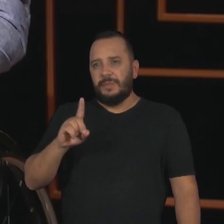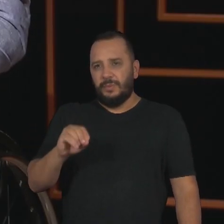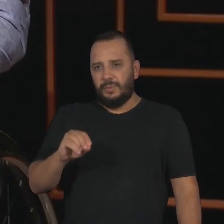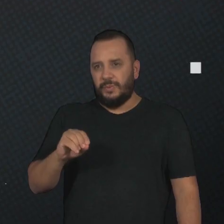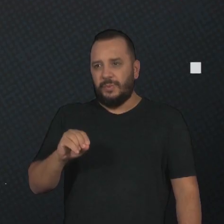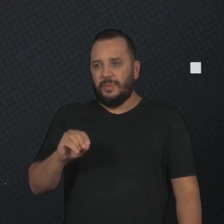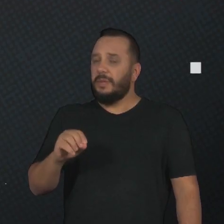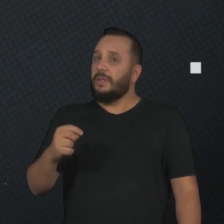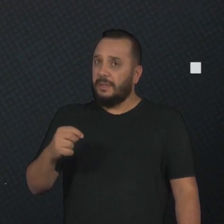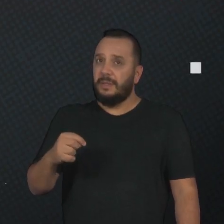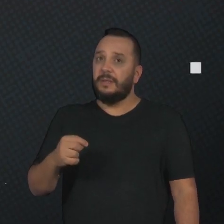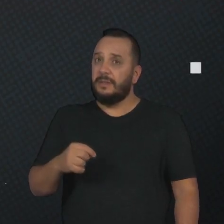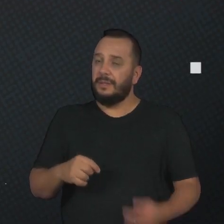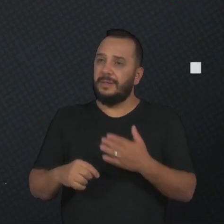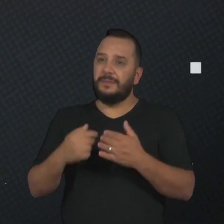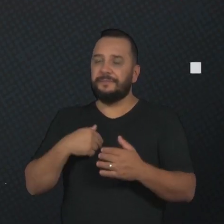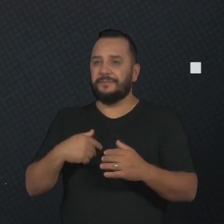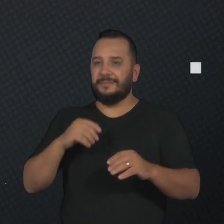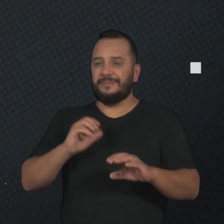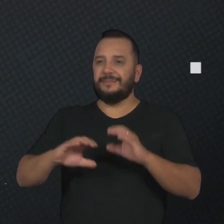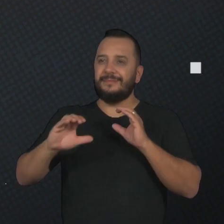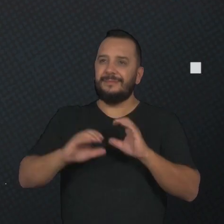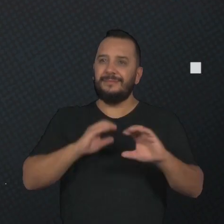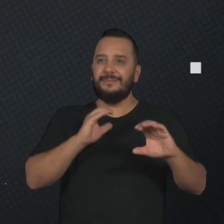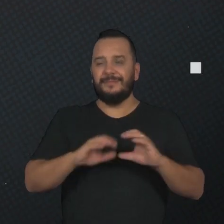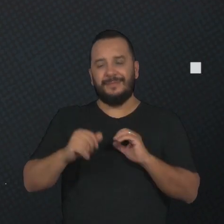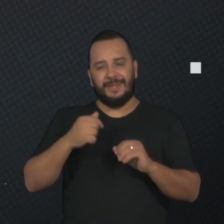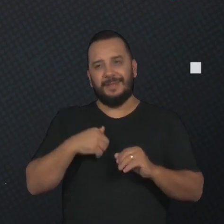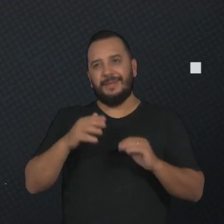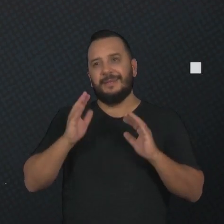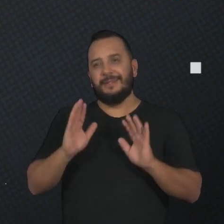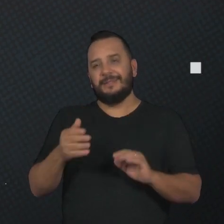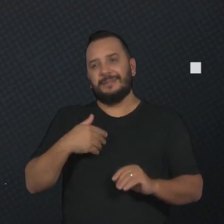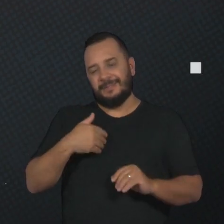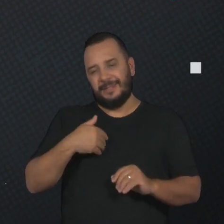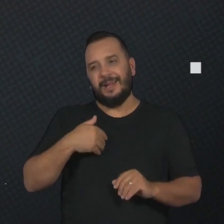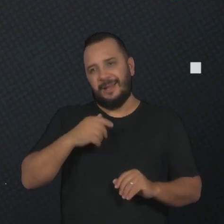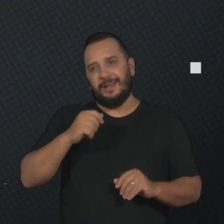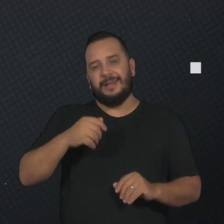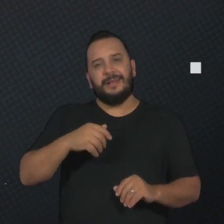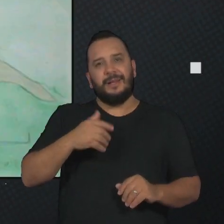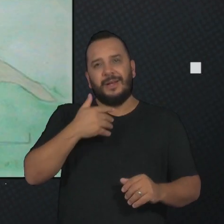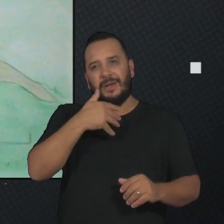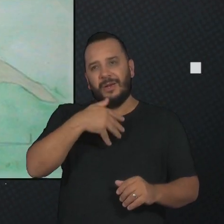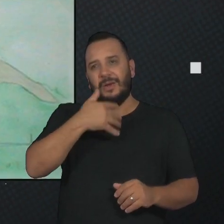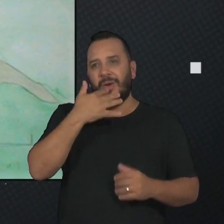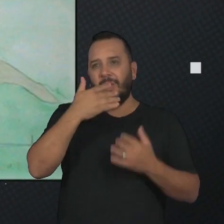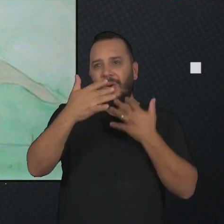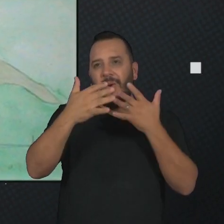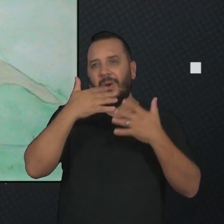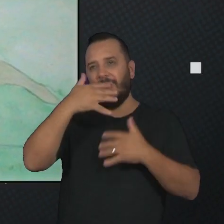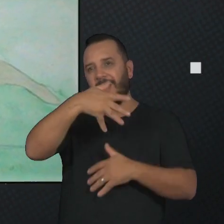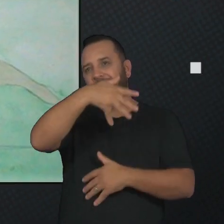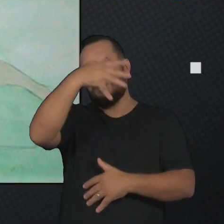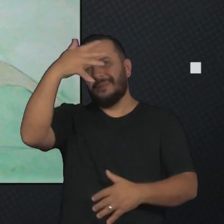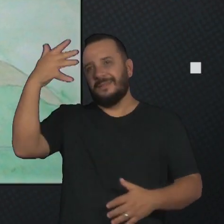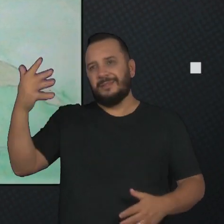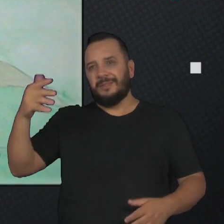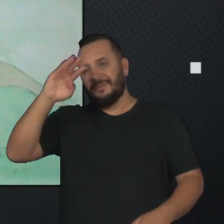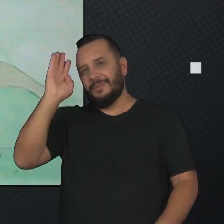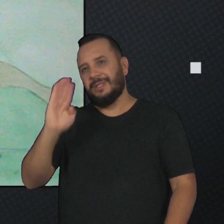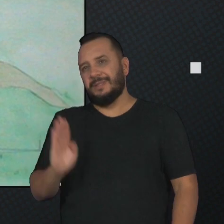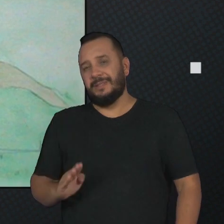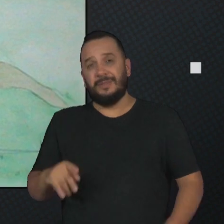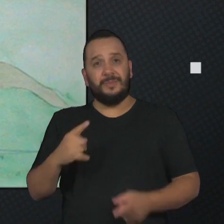eu fiquei cantando Aquarela do Brasil, porque todos os trabalhos tinham a ver com a questão da